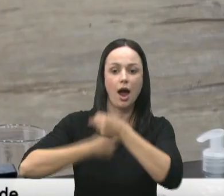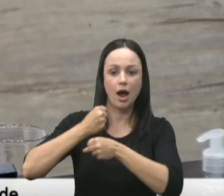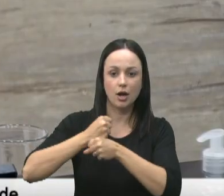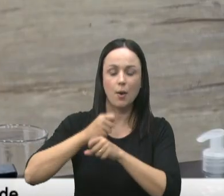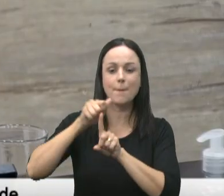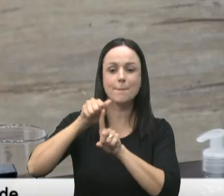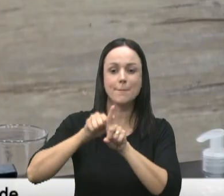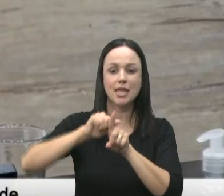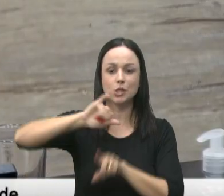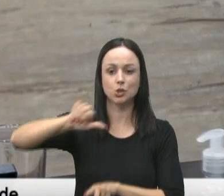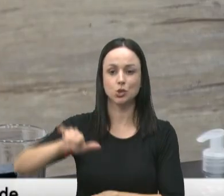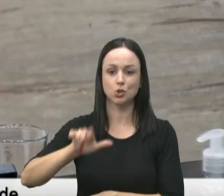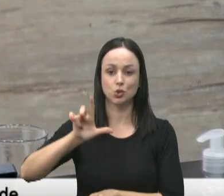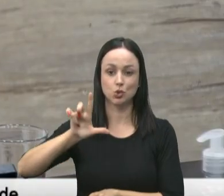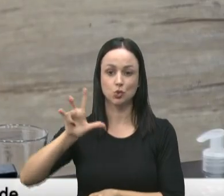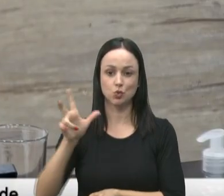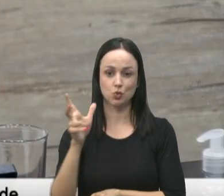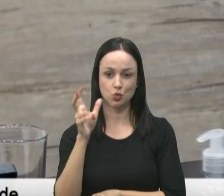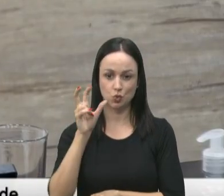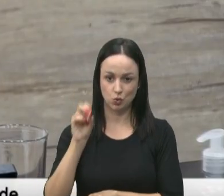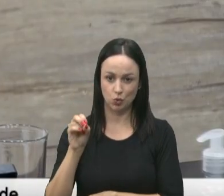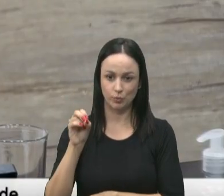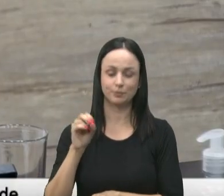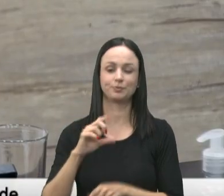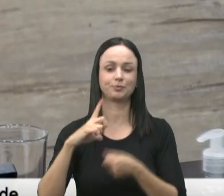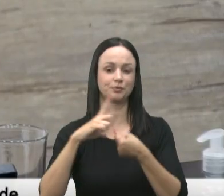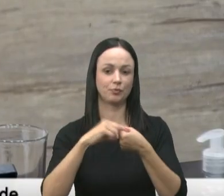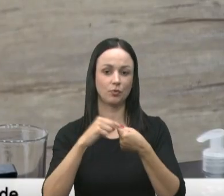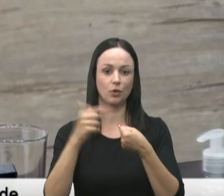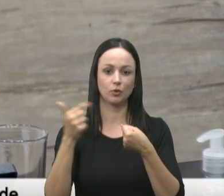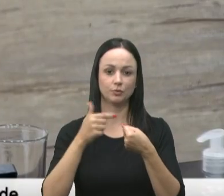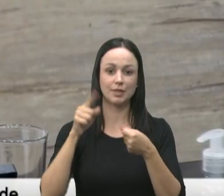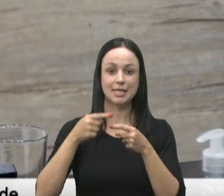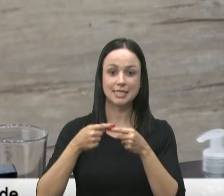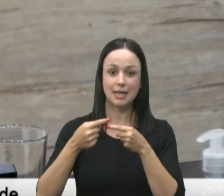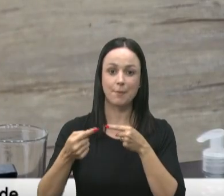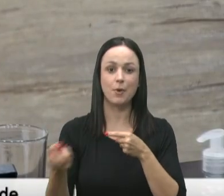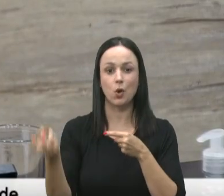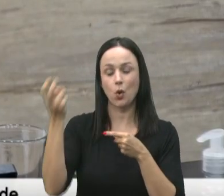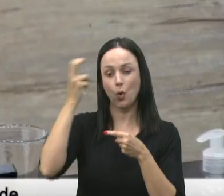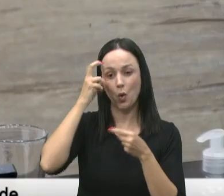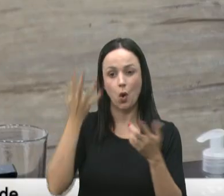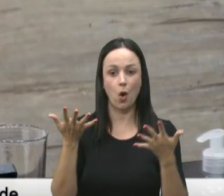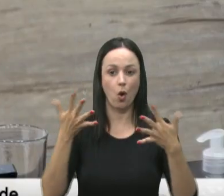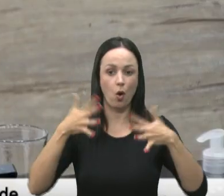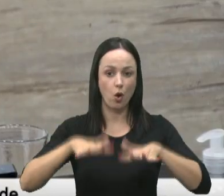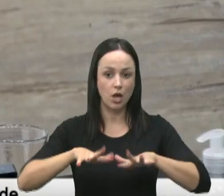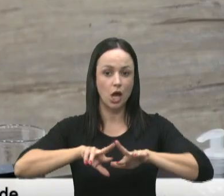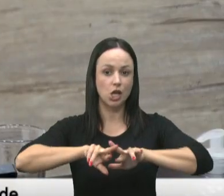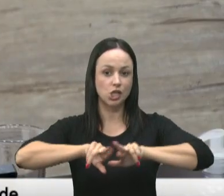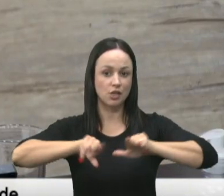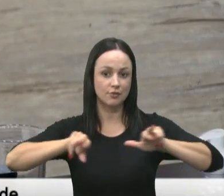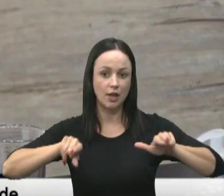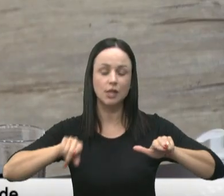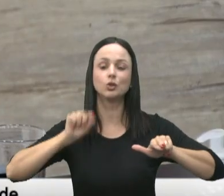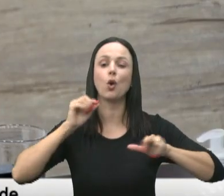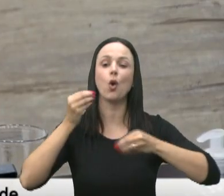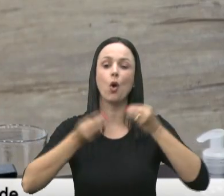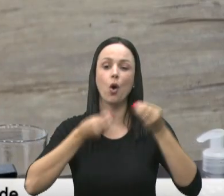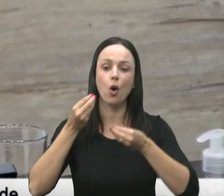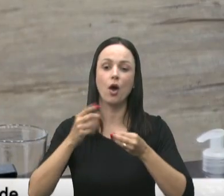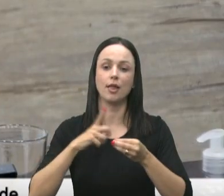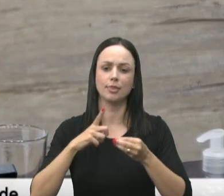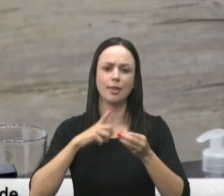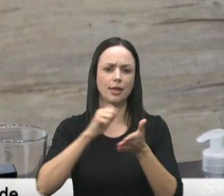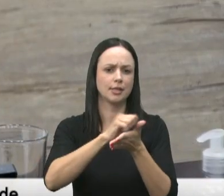de julho. Artigo 2º, a Semana Cultural e de Inclusão Social da Diversidade realizará atividades